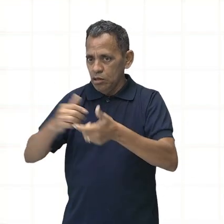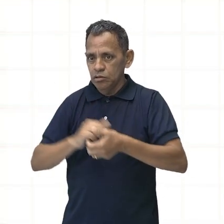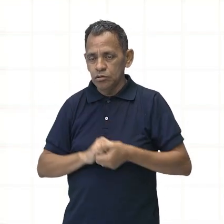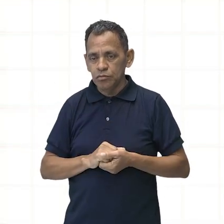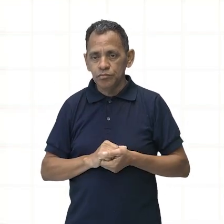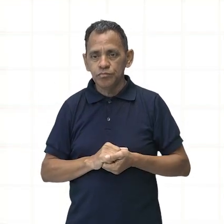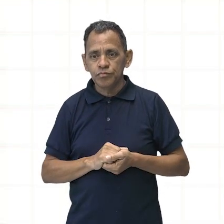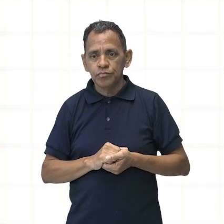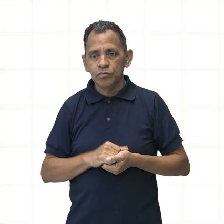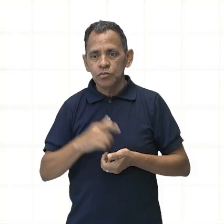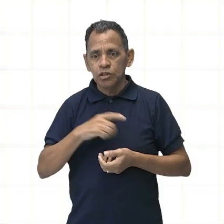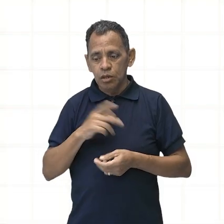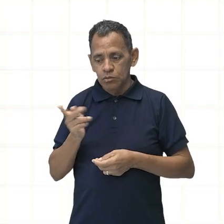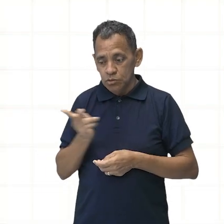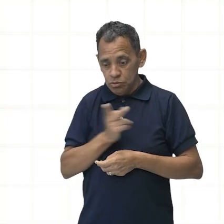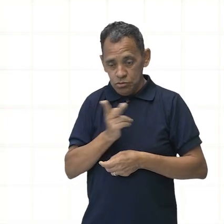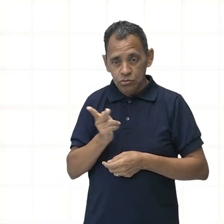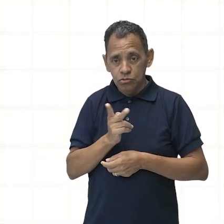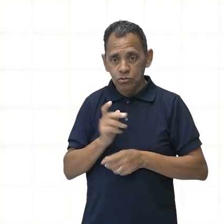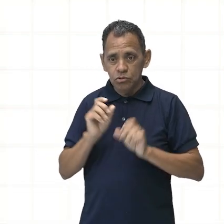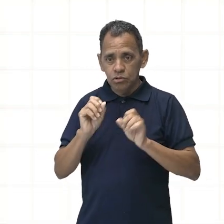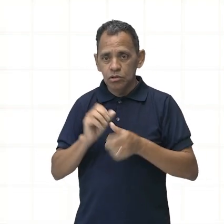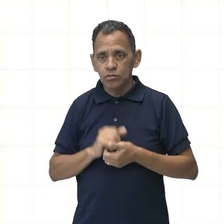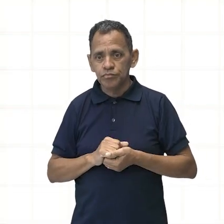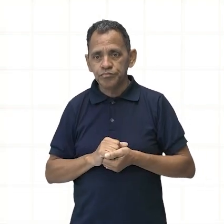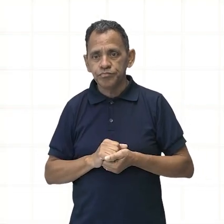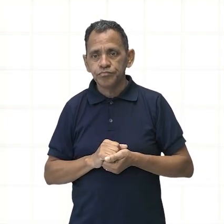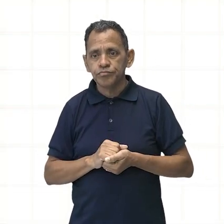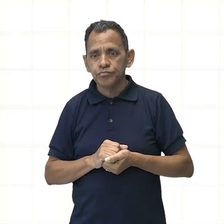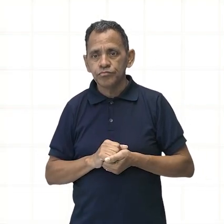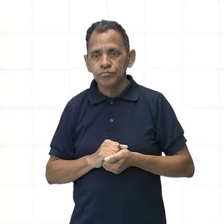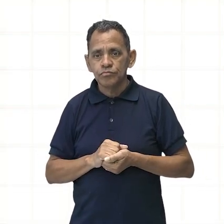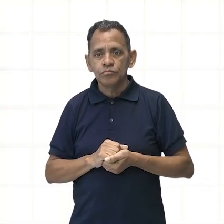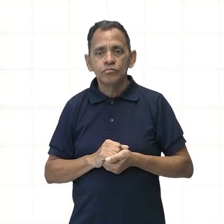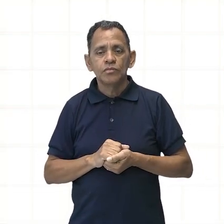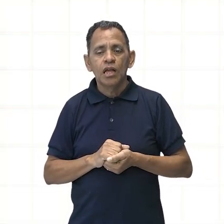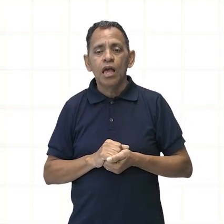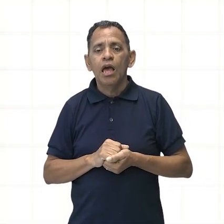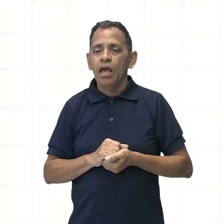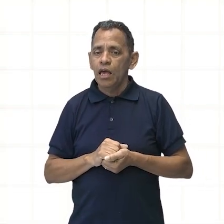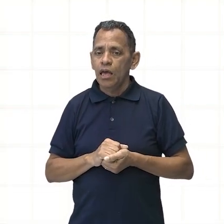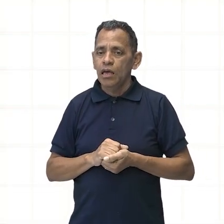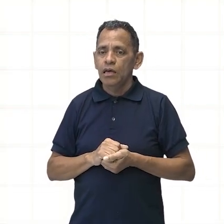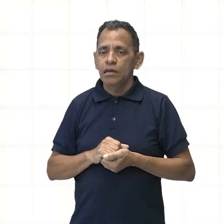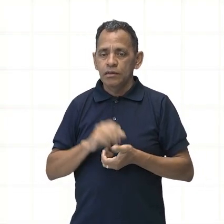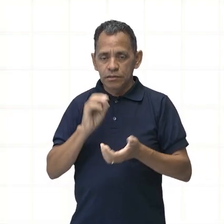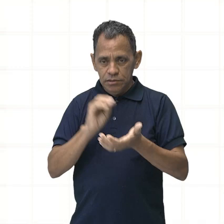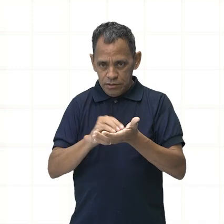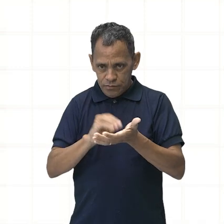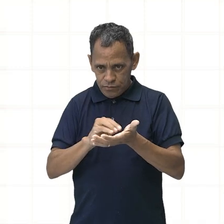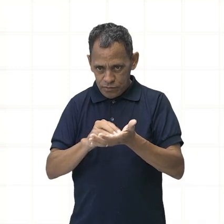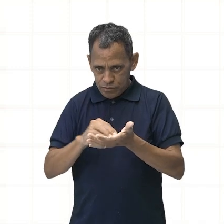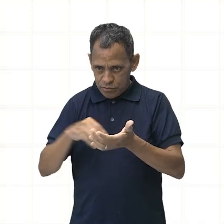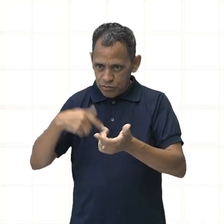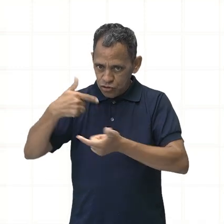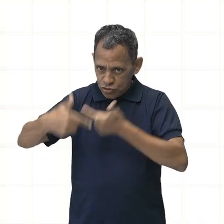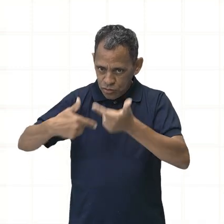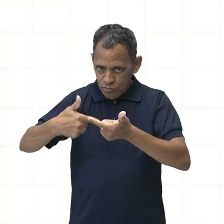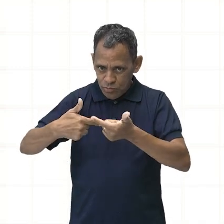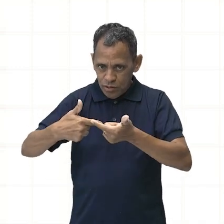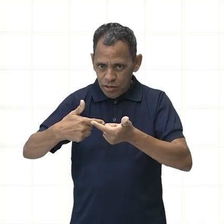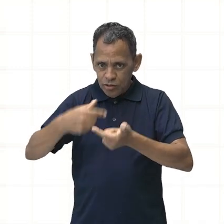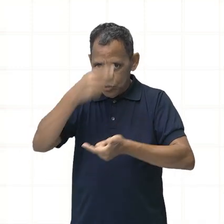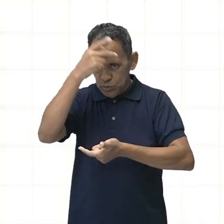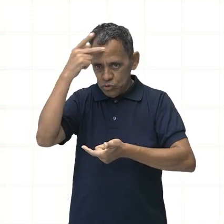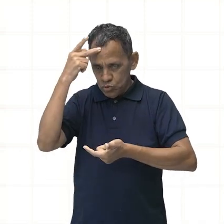aqui o seguinte, os postos de trabalho perdidos ali durante esse período econômico difícil, por assim dizer,